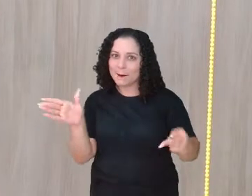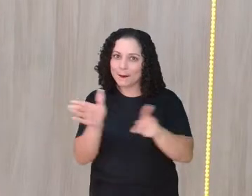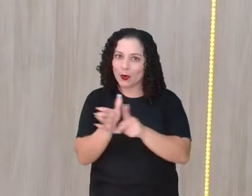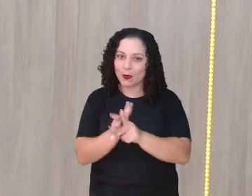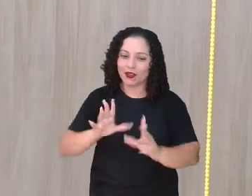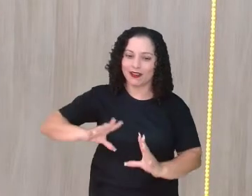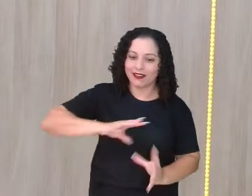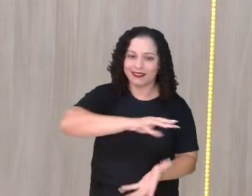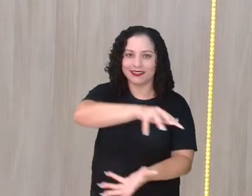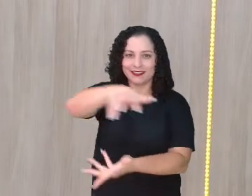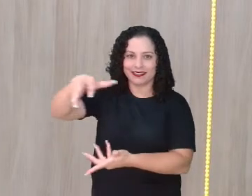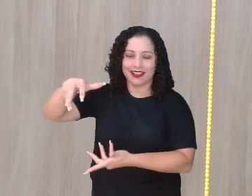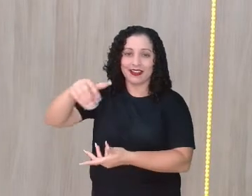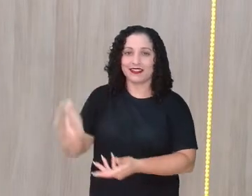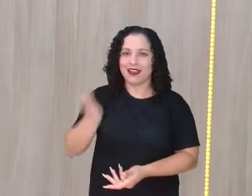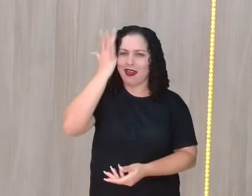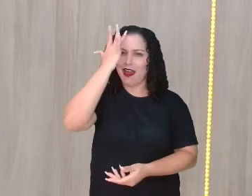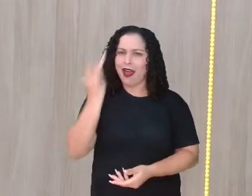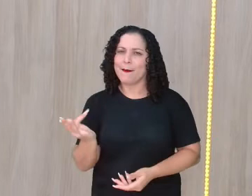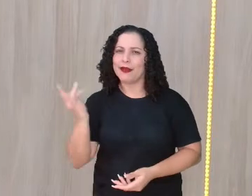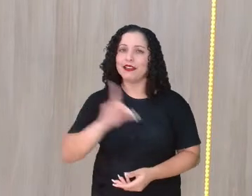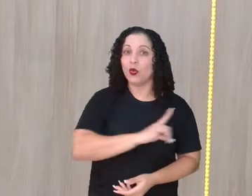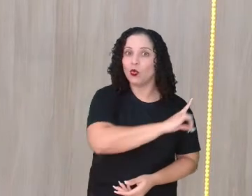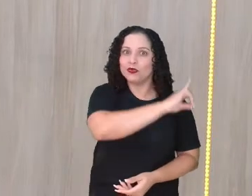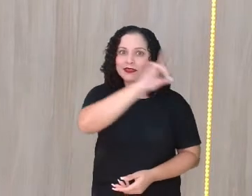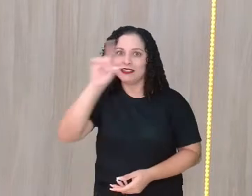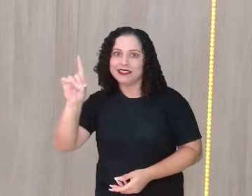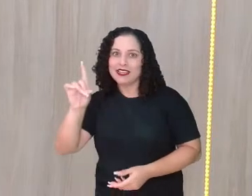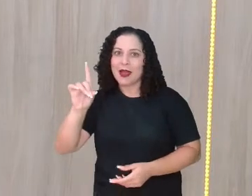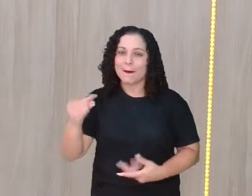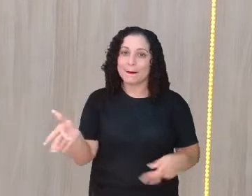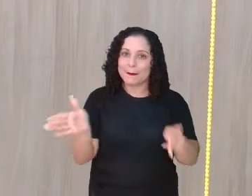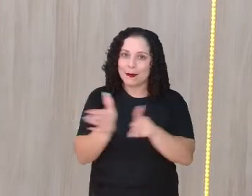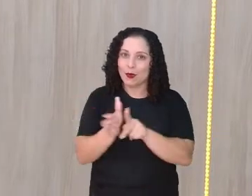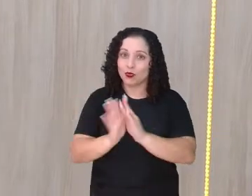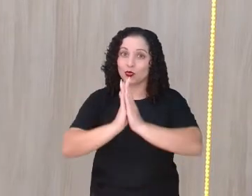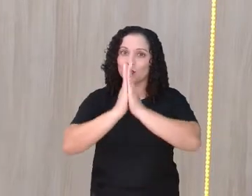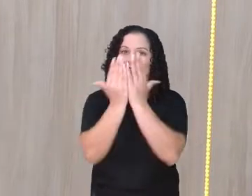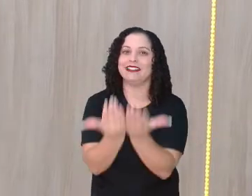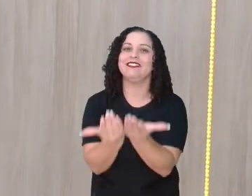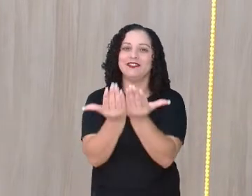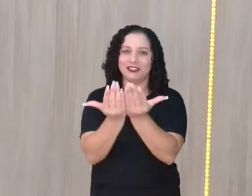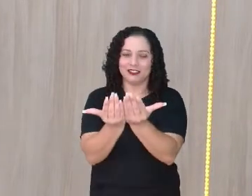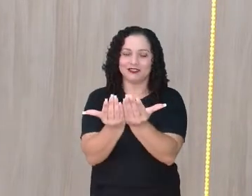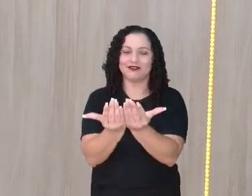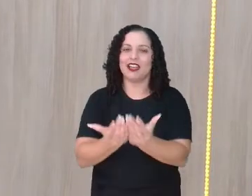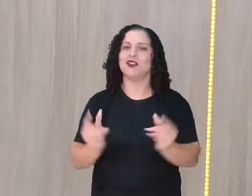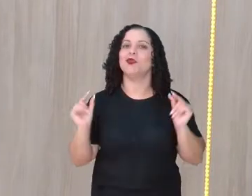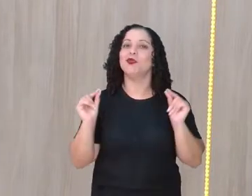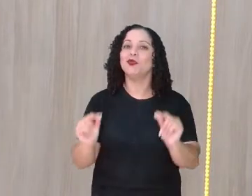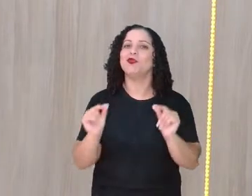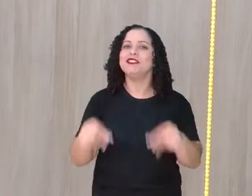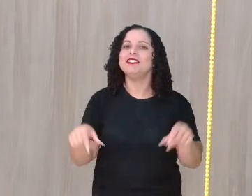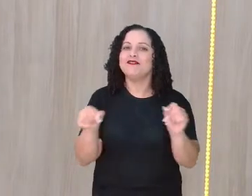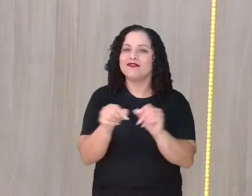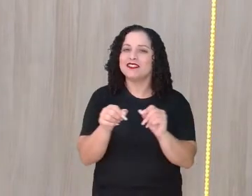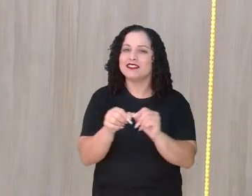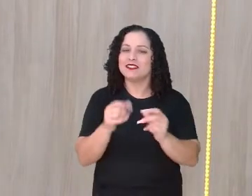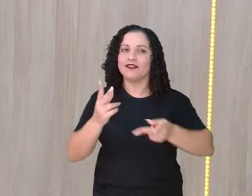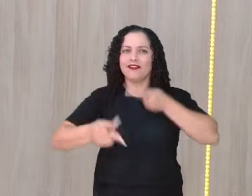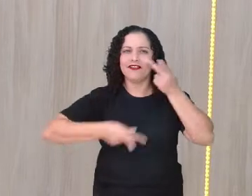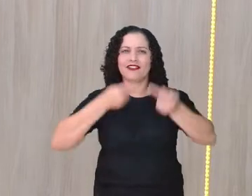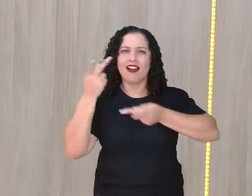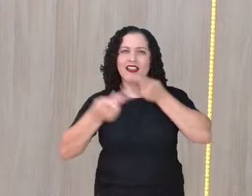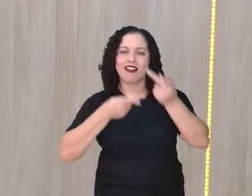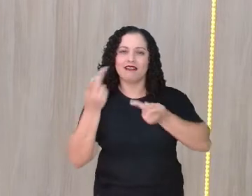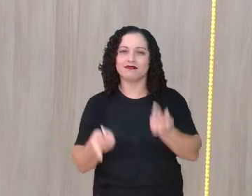E amanhã, Dia Mundial do Livro. Ah, que legal. O que é que a gente pode, então, fazer e falar desse